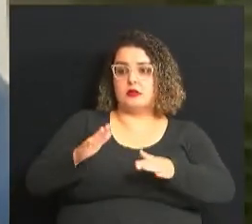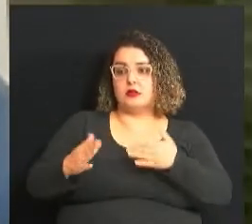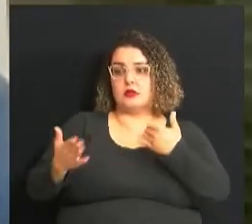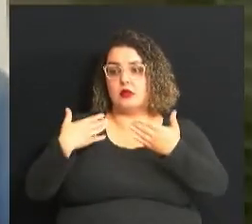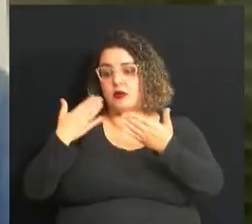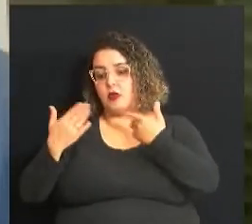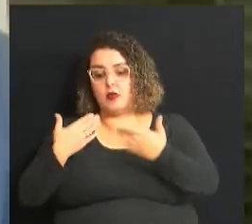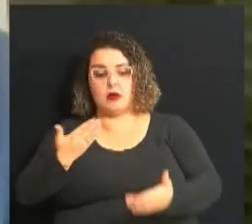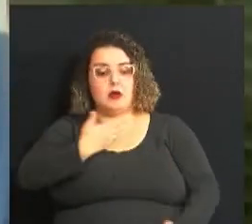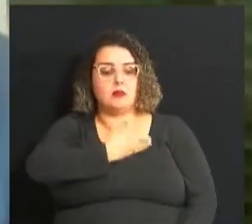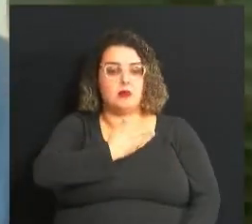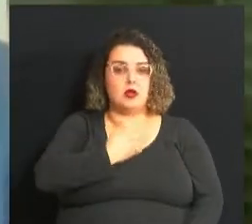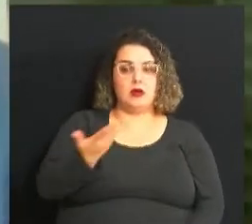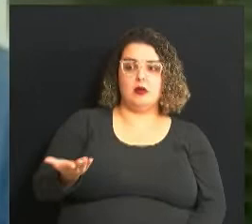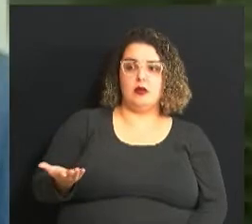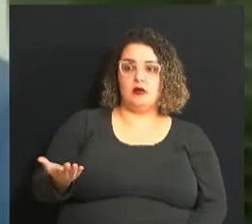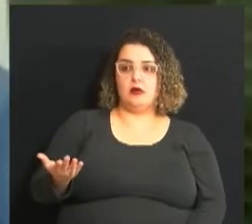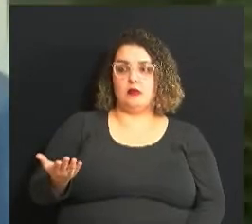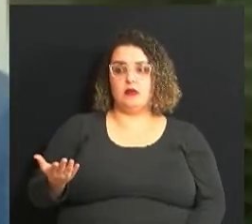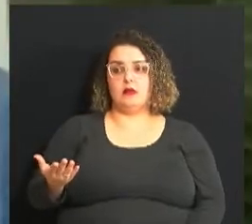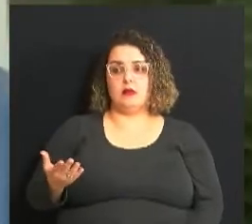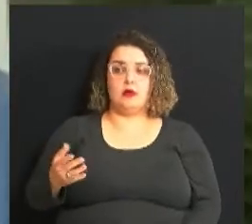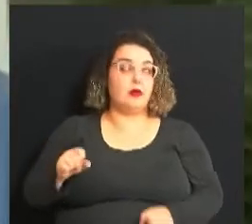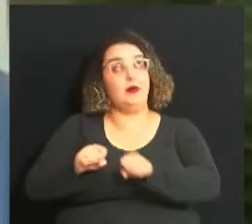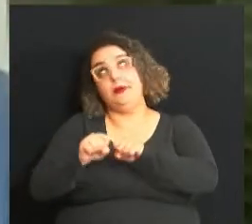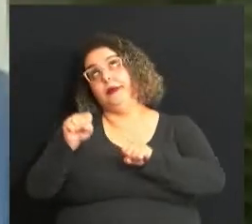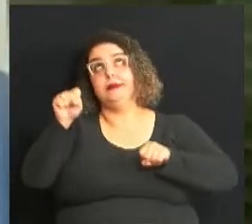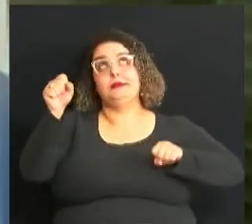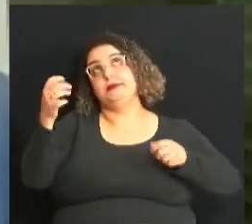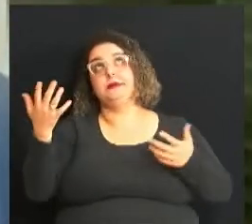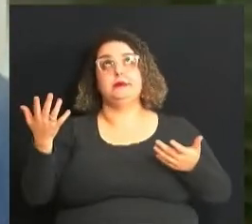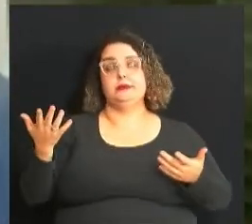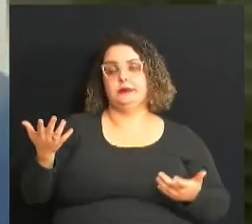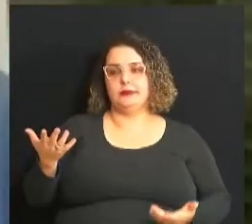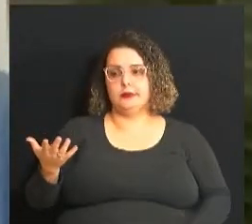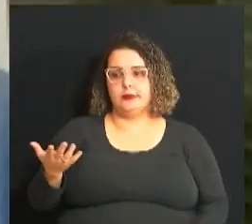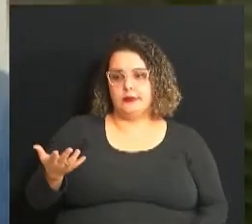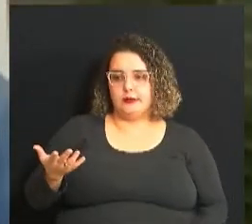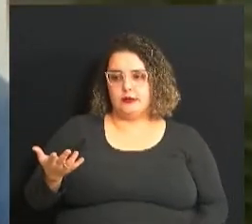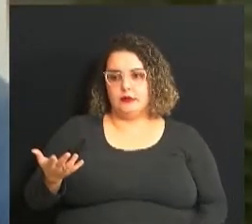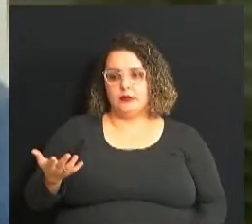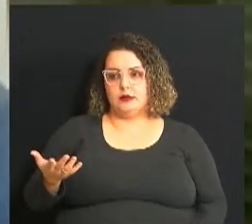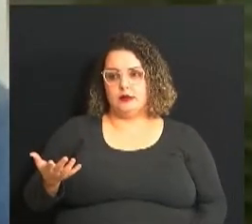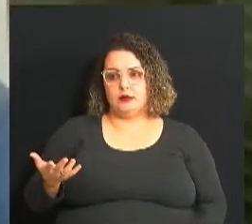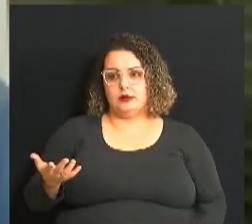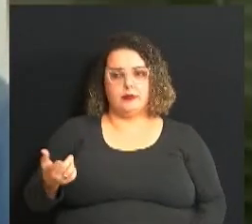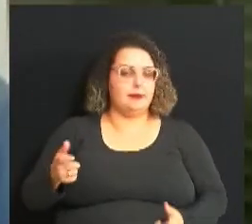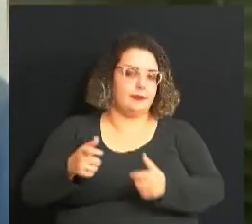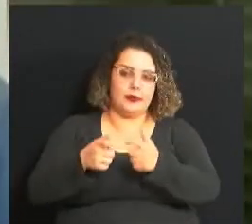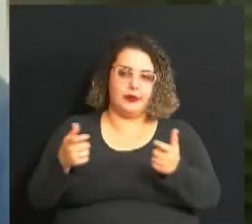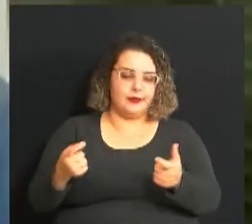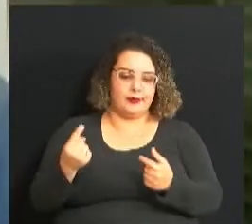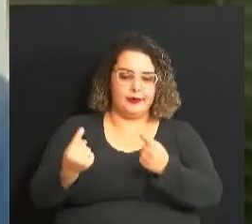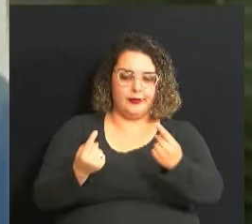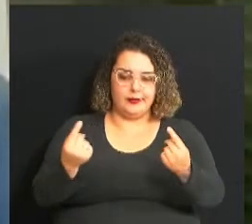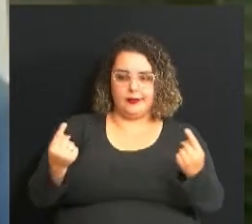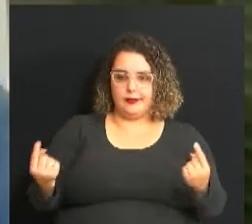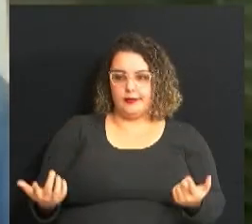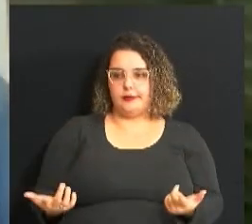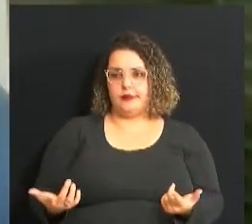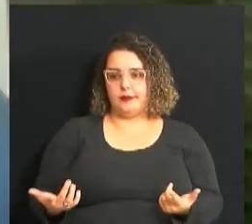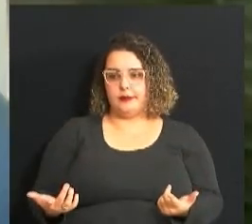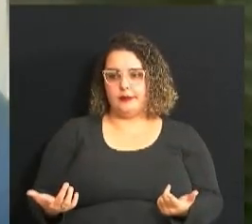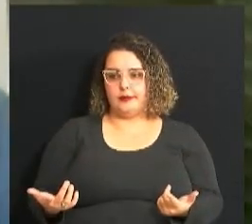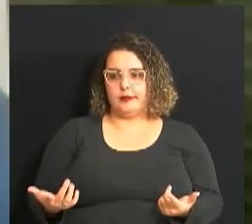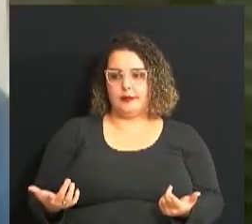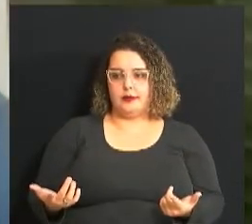dele é um super-homem, né? Ou seja, ele, obviamente, muitos que são indivíduos se arvoram